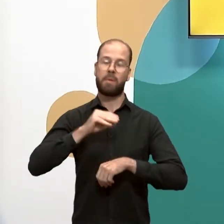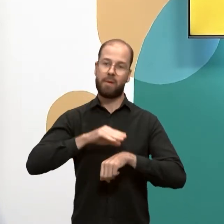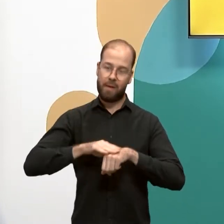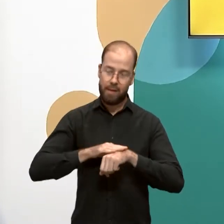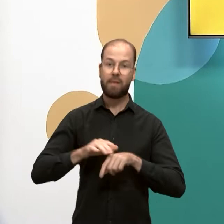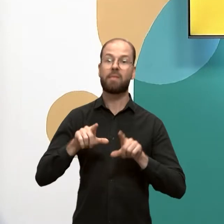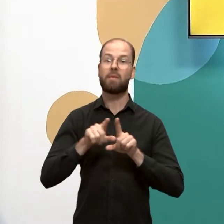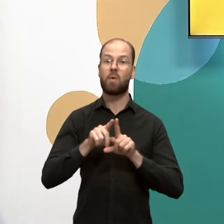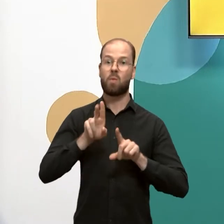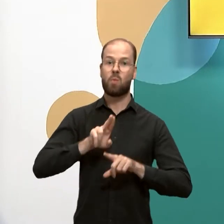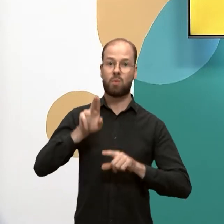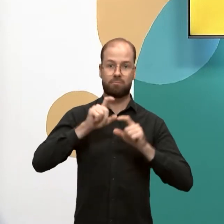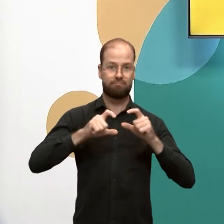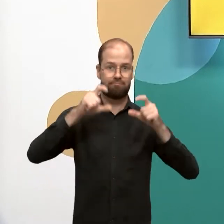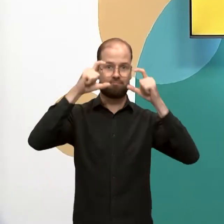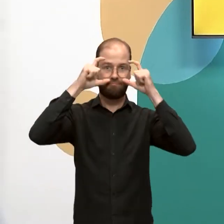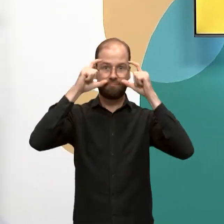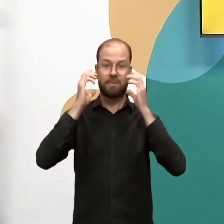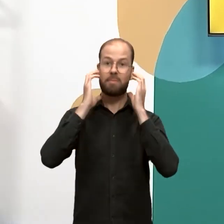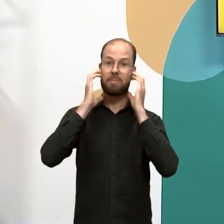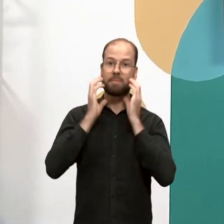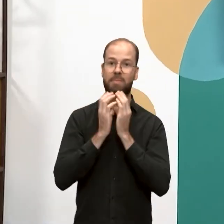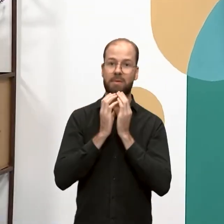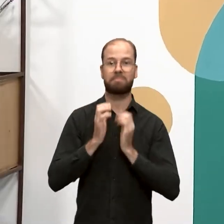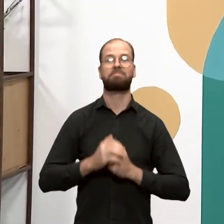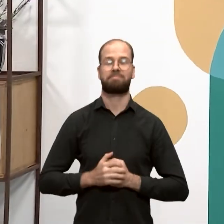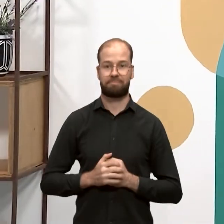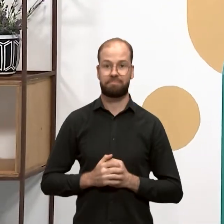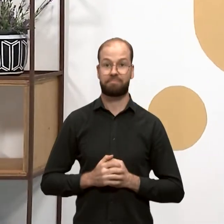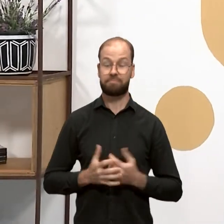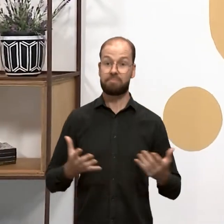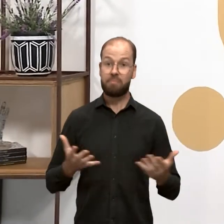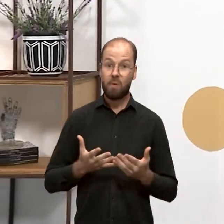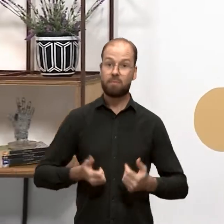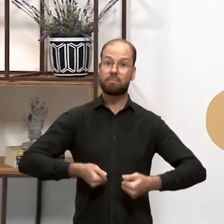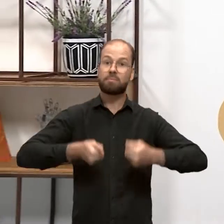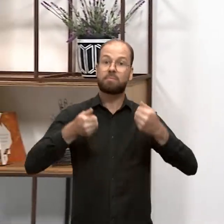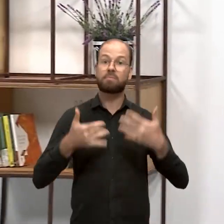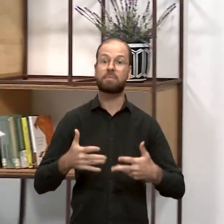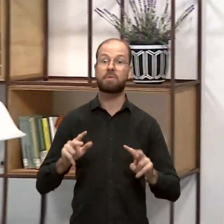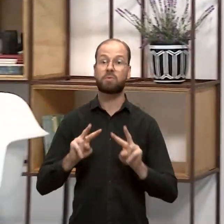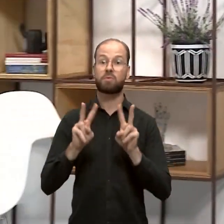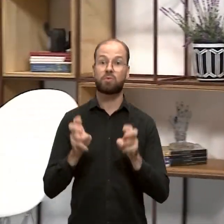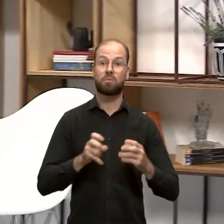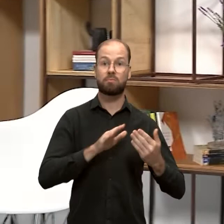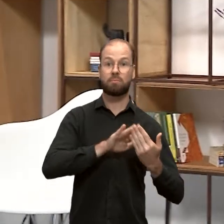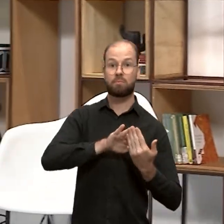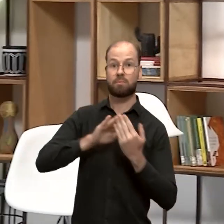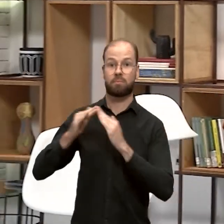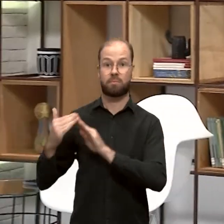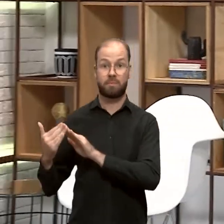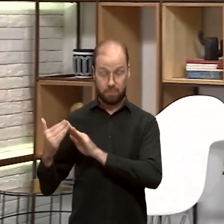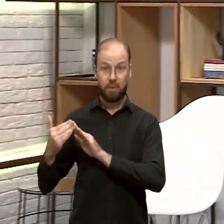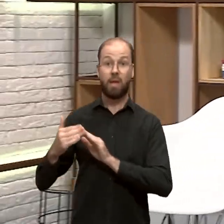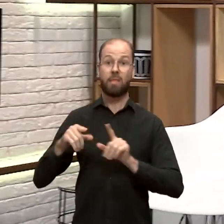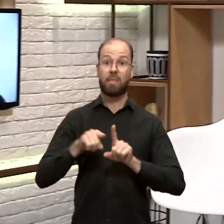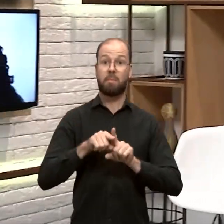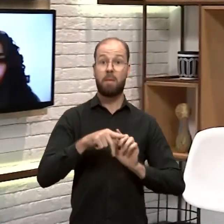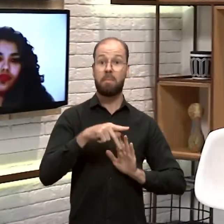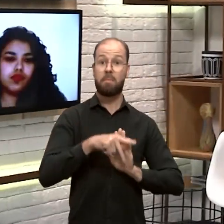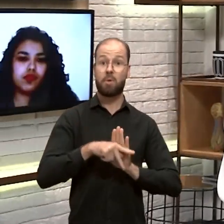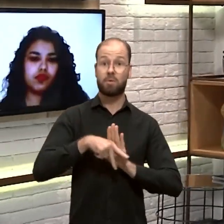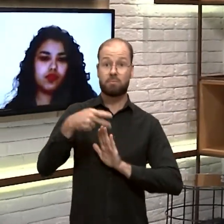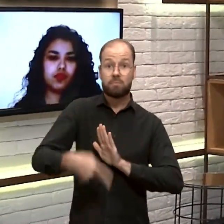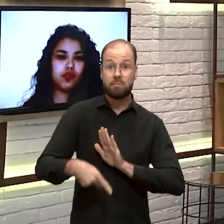também barba. Bom, e para a gente falar mais sobre intercâmbio e projetos aqui da UFG que oferecem